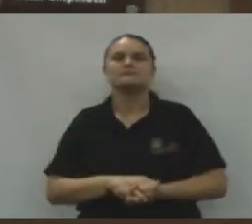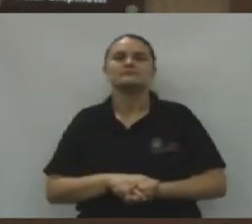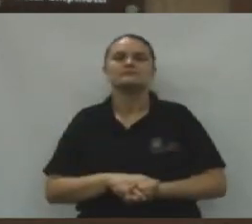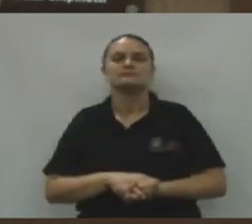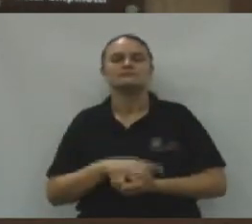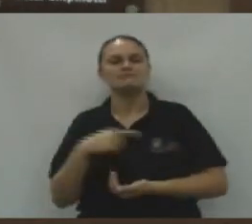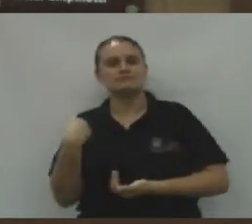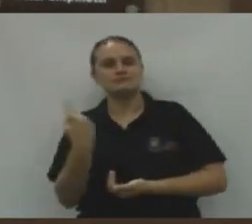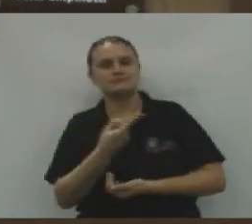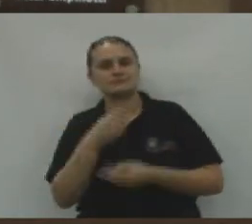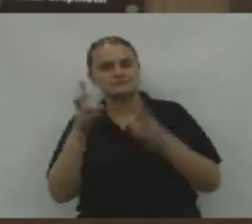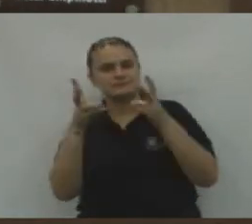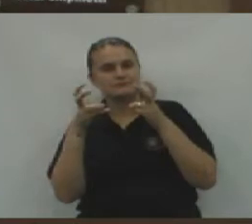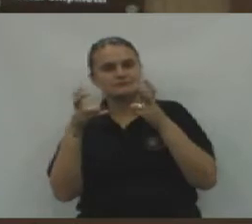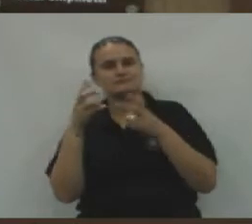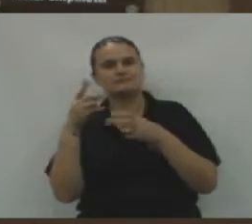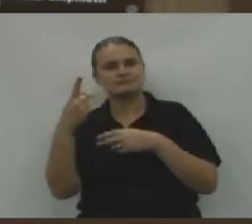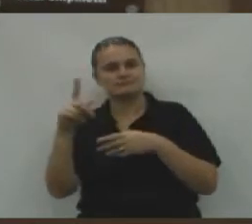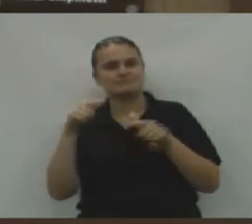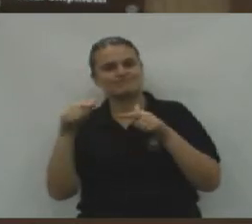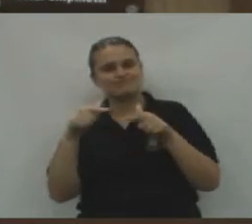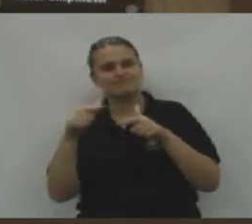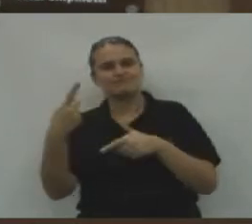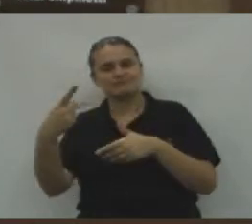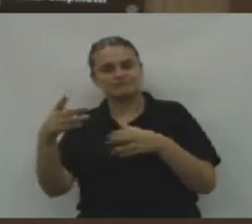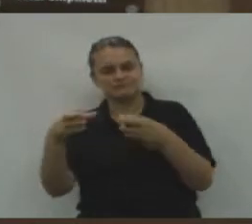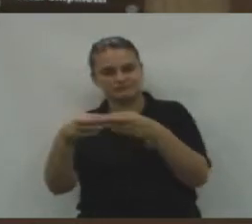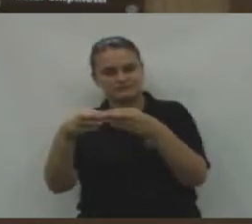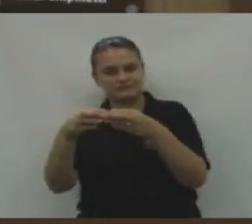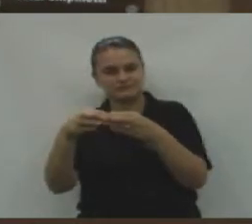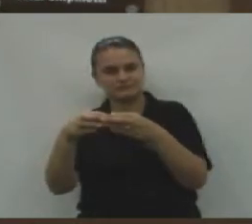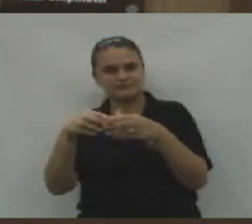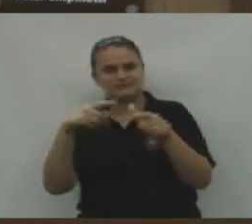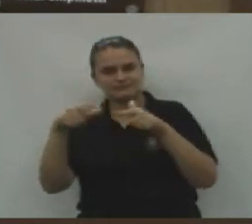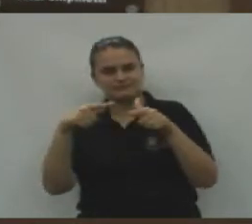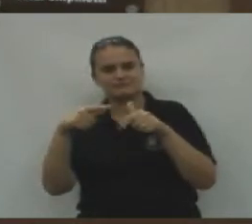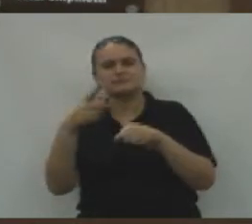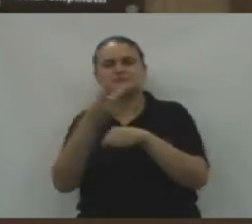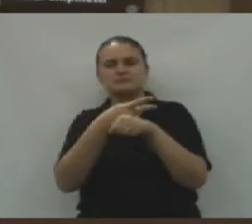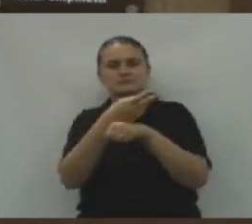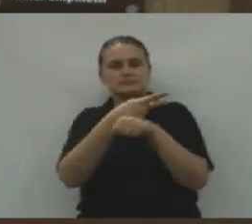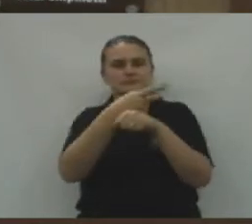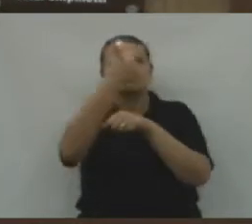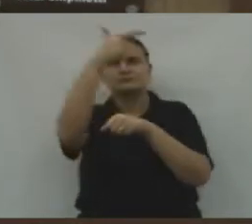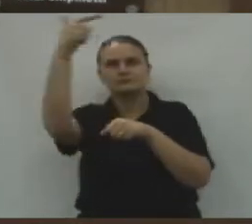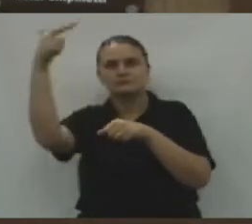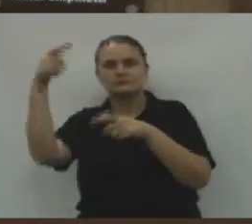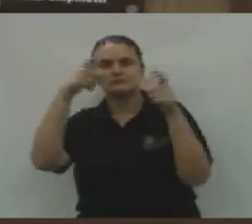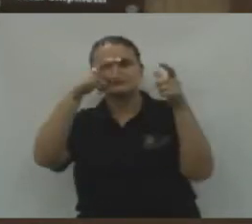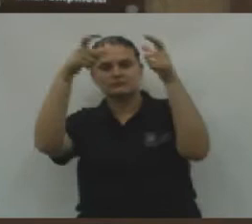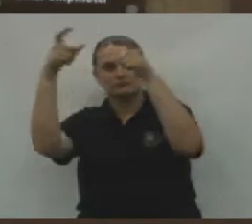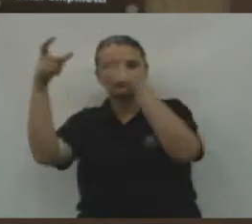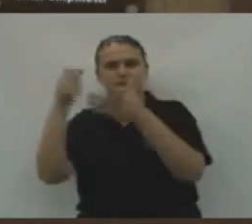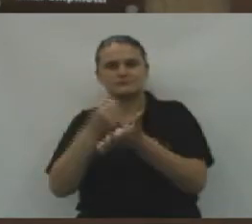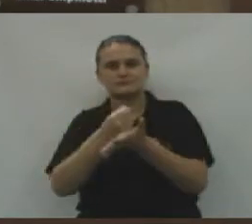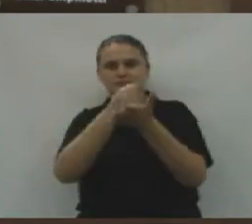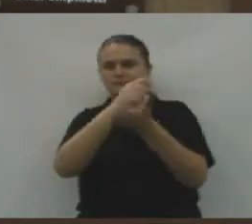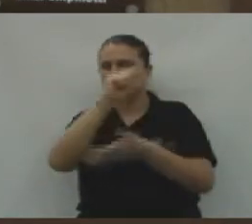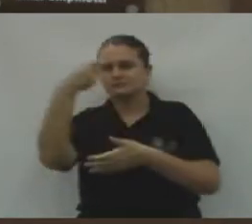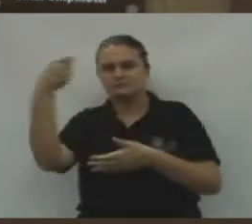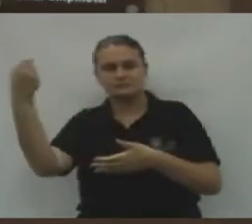gente tem percebido esse esmero, esse empenho dessa equipe toda, buscando aí a SEAB, buscando a Emater e todos os